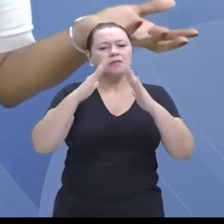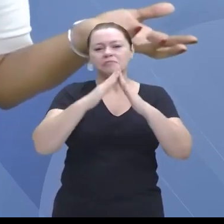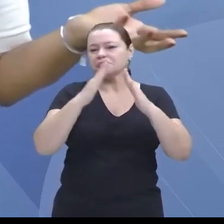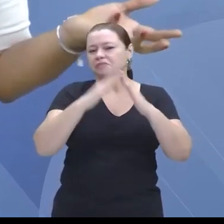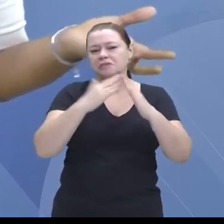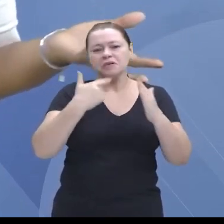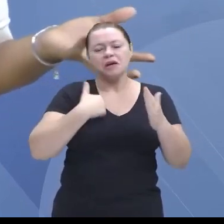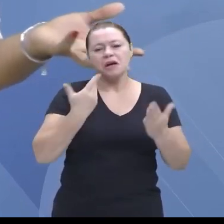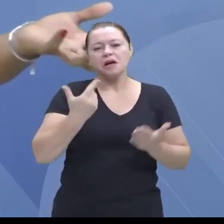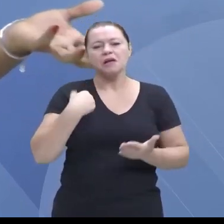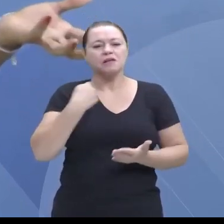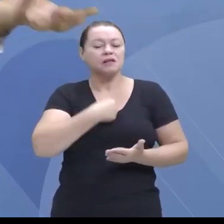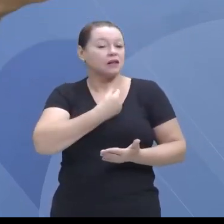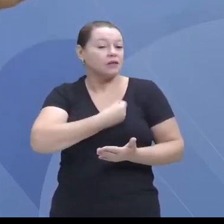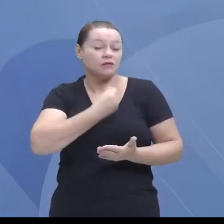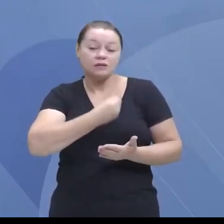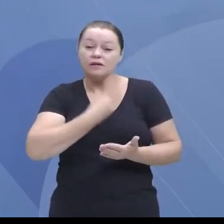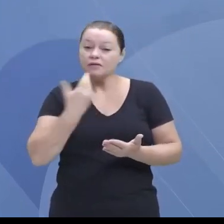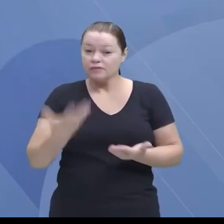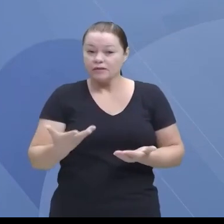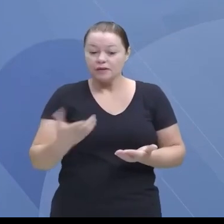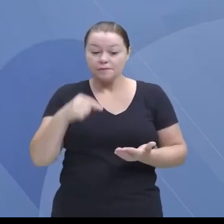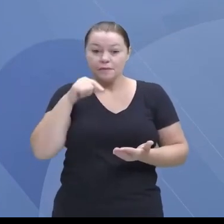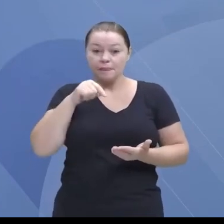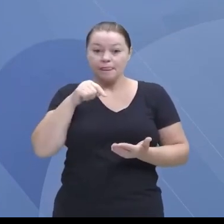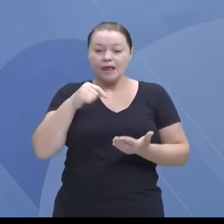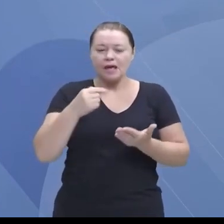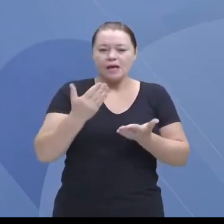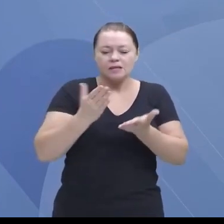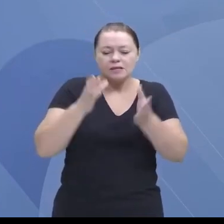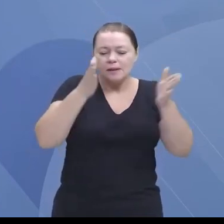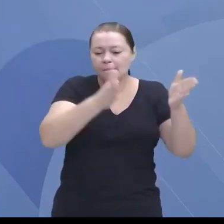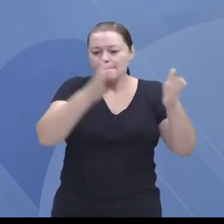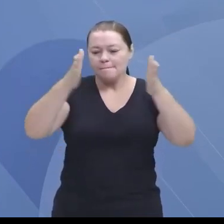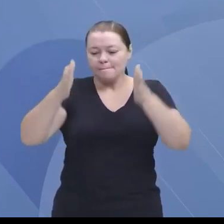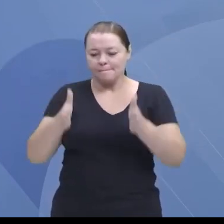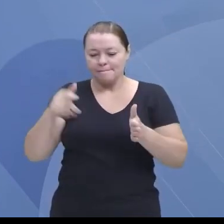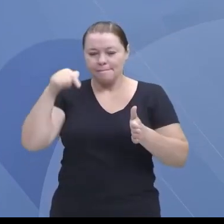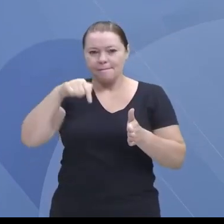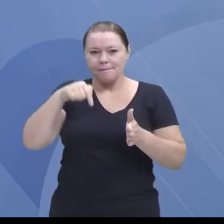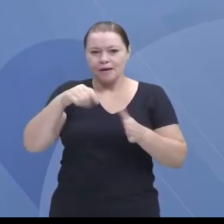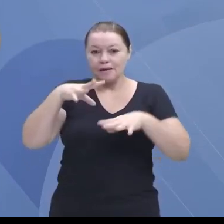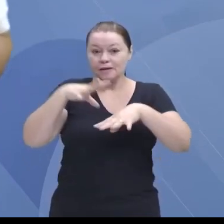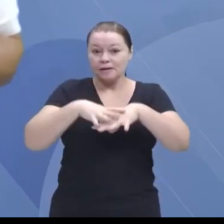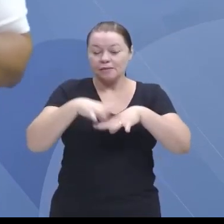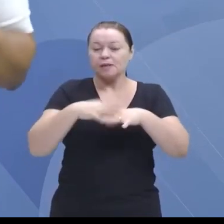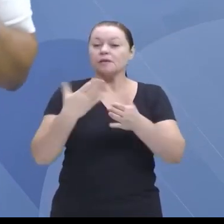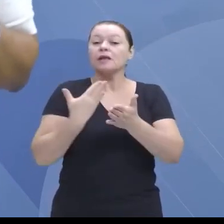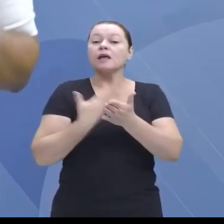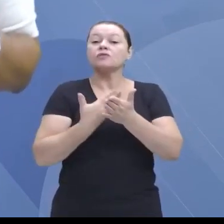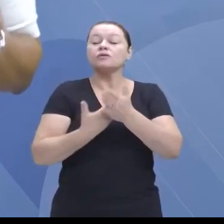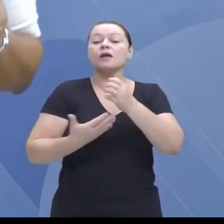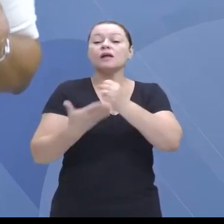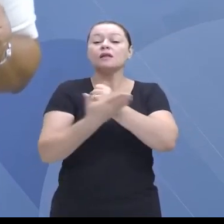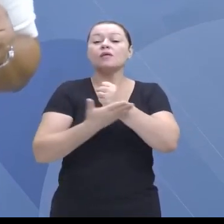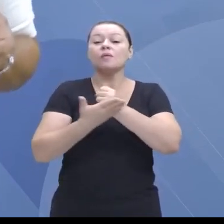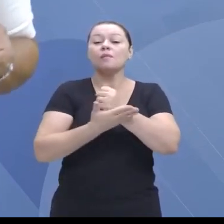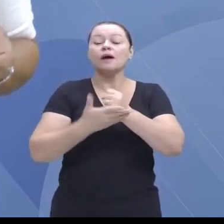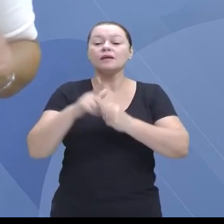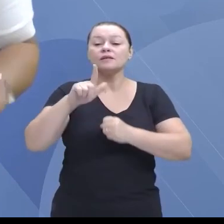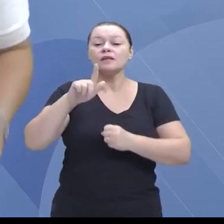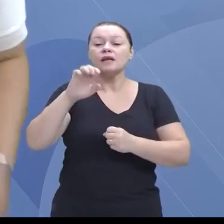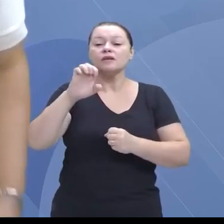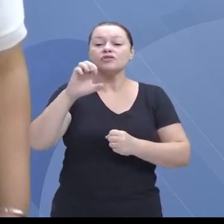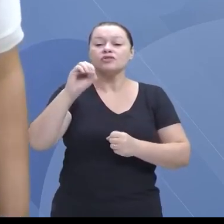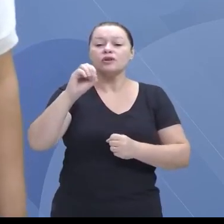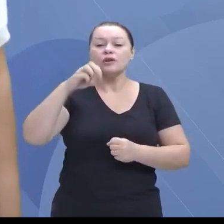no nosso dia a dia. Essa parte da matemática é estudada com base na